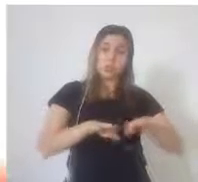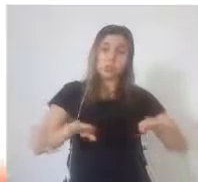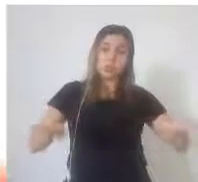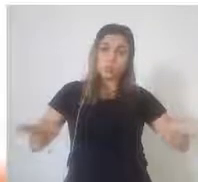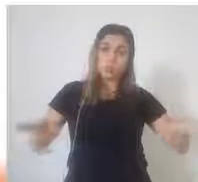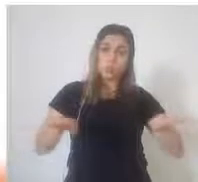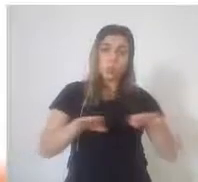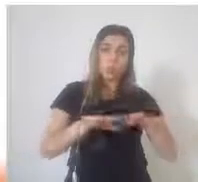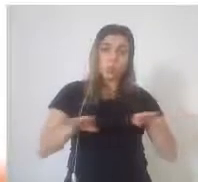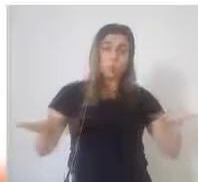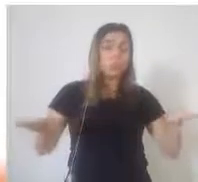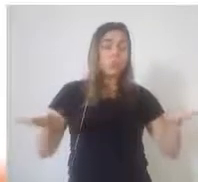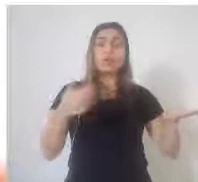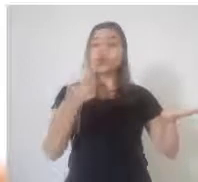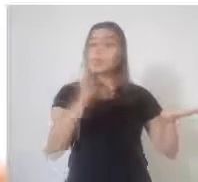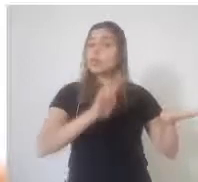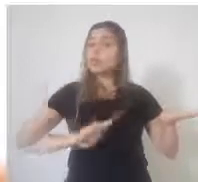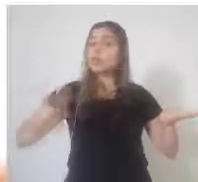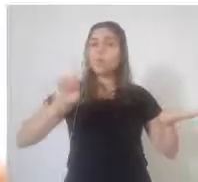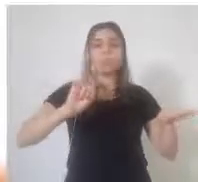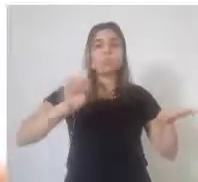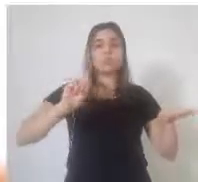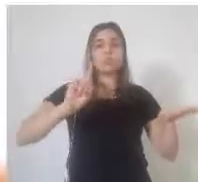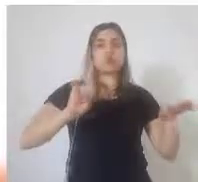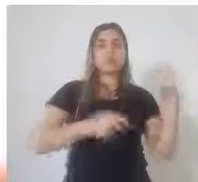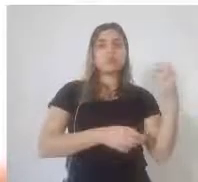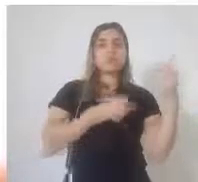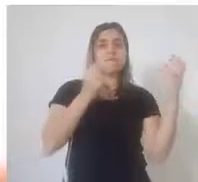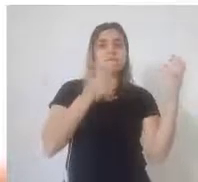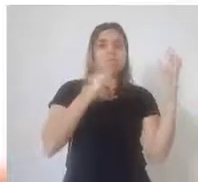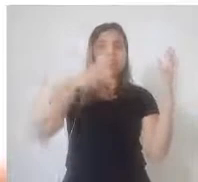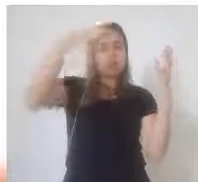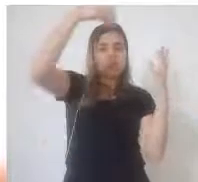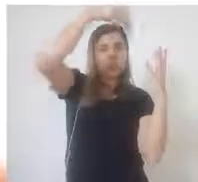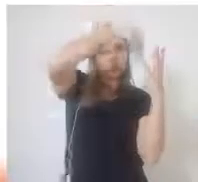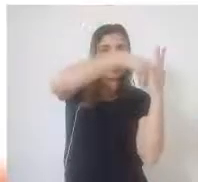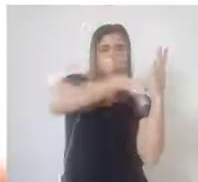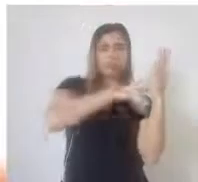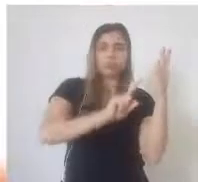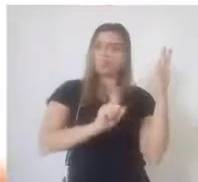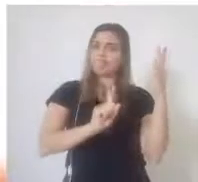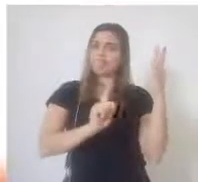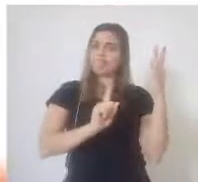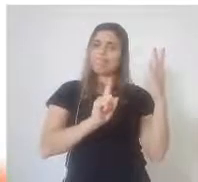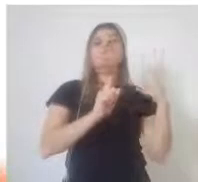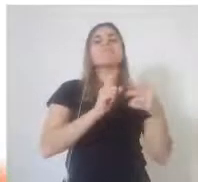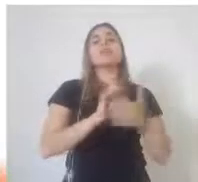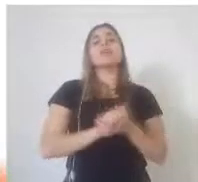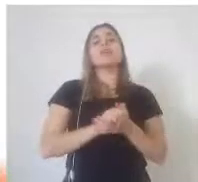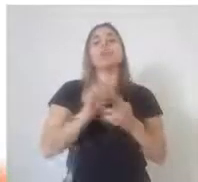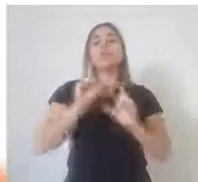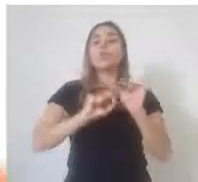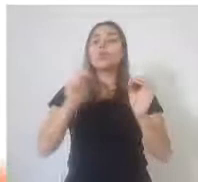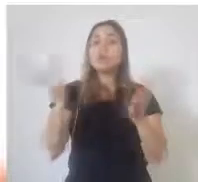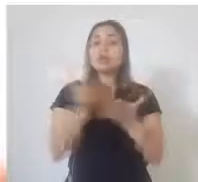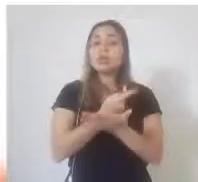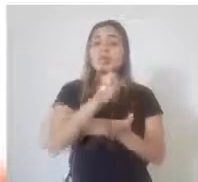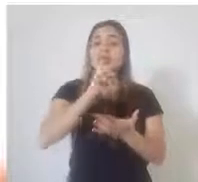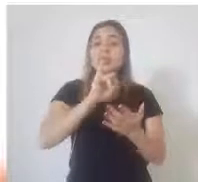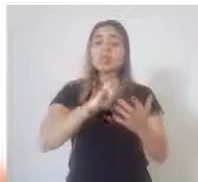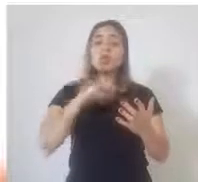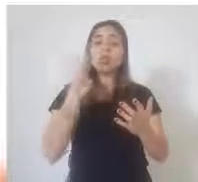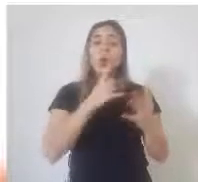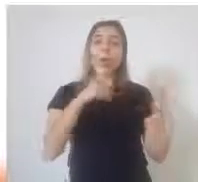forma natural, sem adubação química artificial. Então, o que